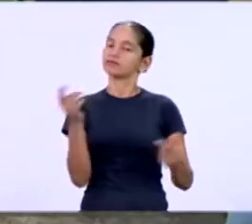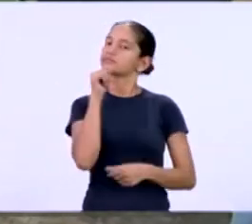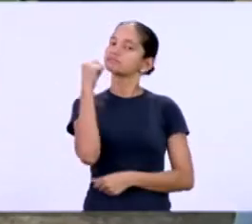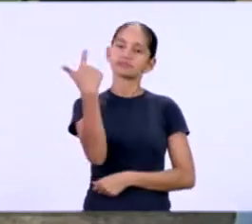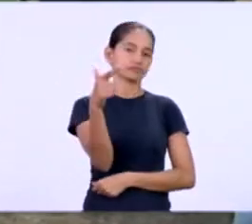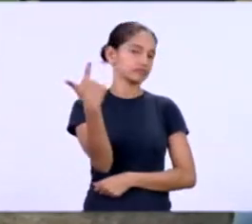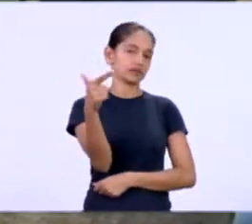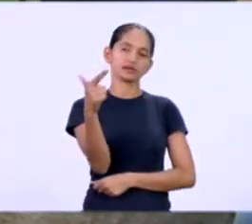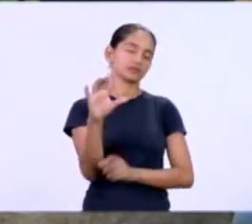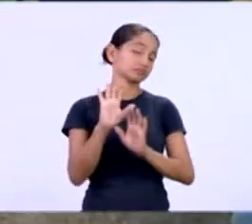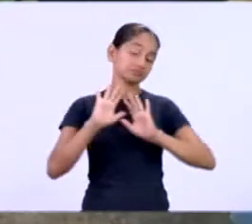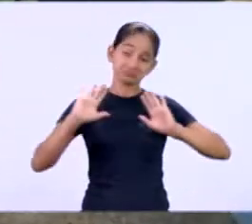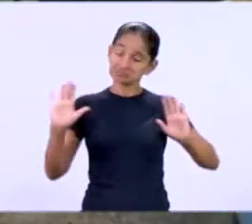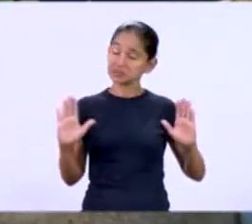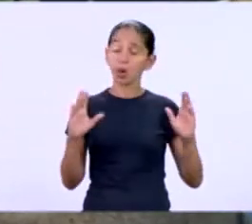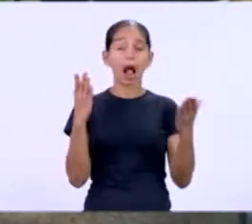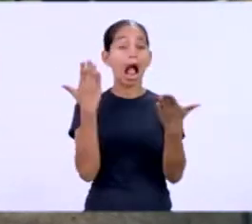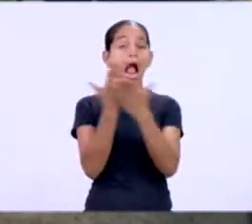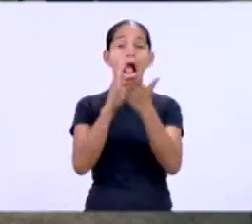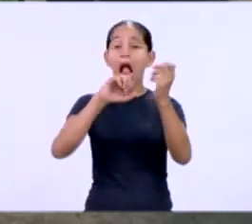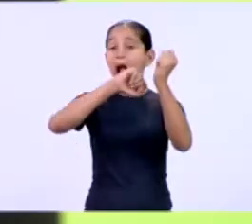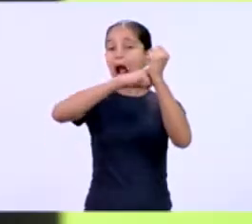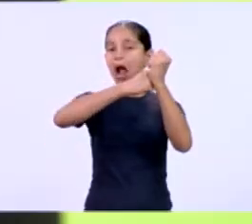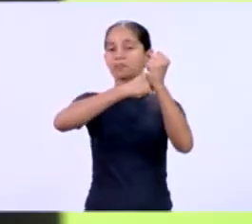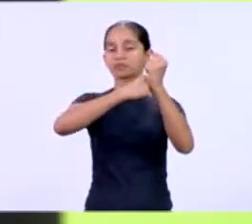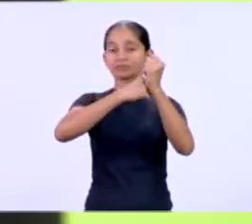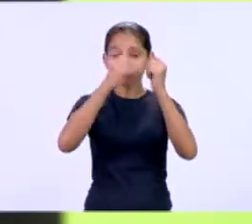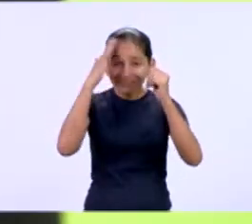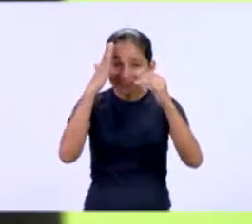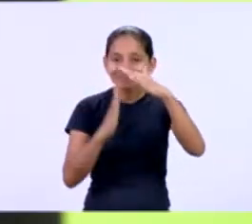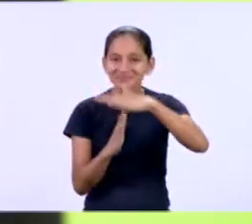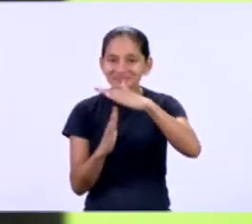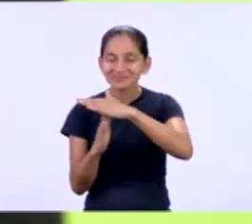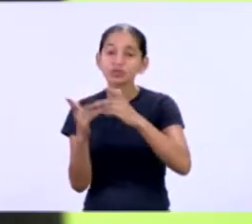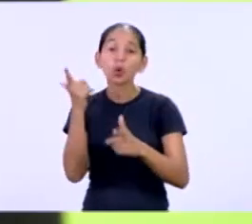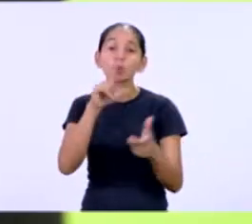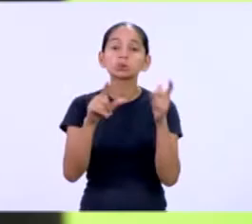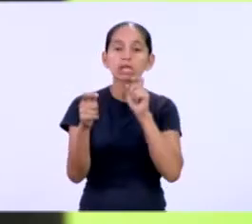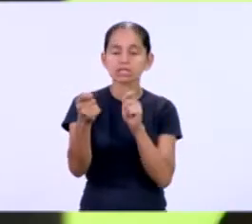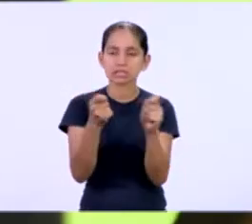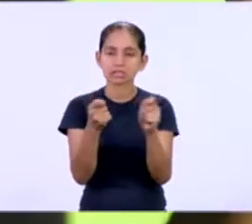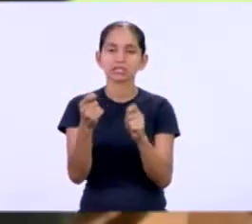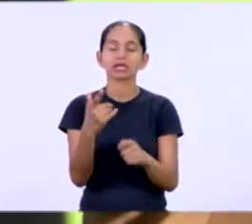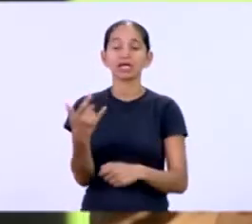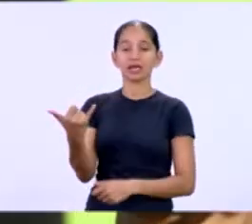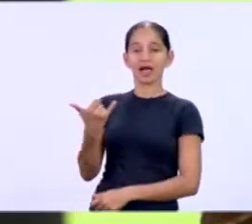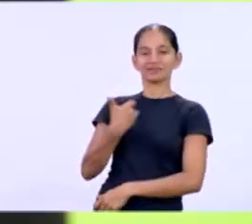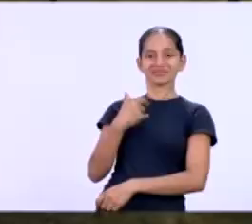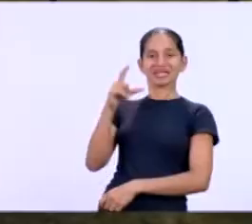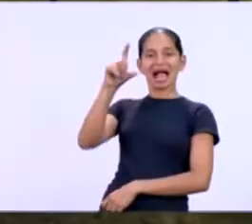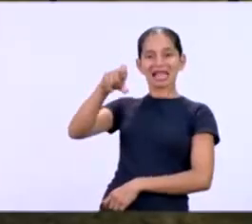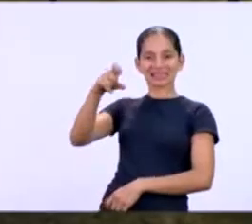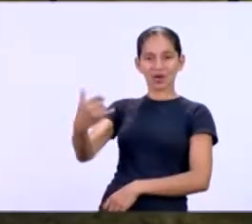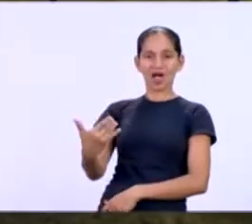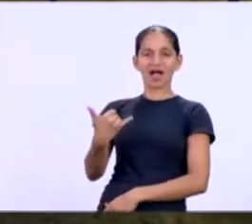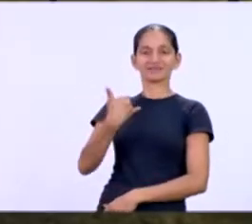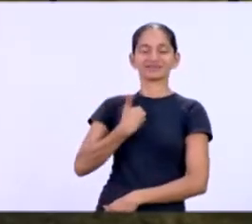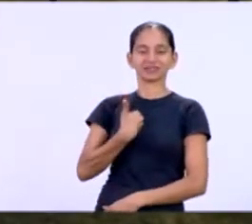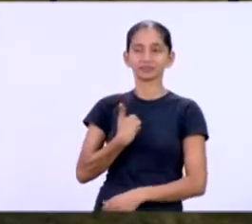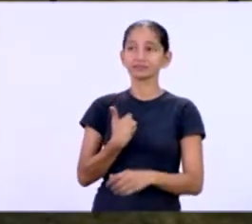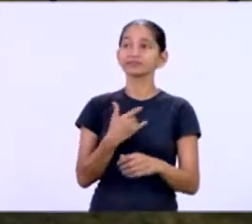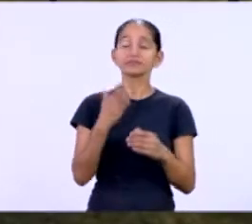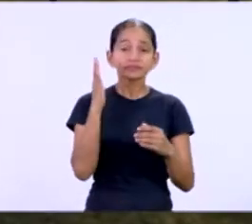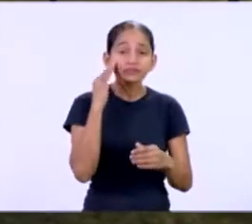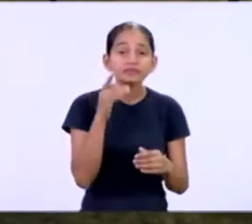tenho que dar um outro jeito. Então, ele acaba limitando o meu gasto. Ok, ele fala assim, você pode gastar X, né? Pedro, a gente já chega